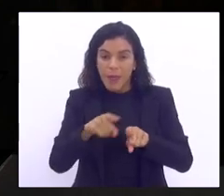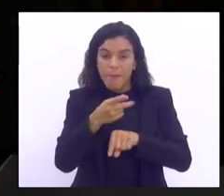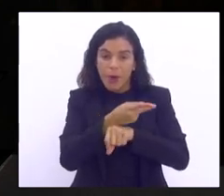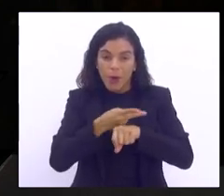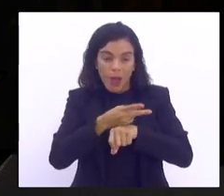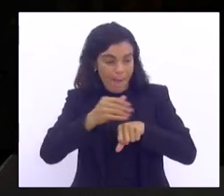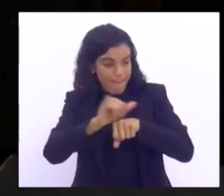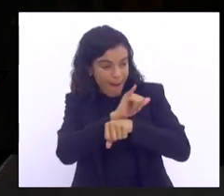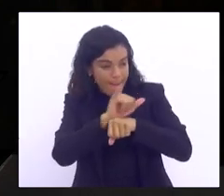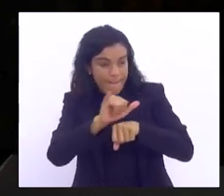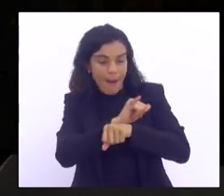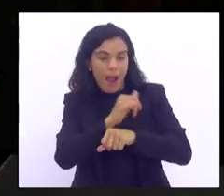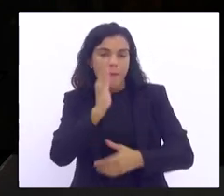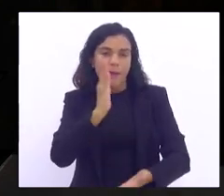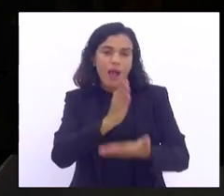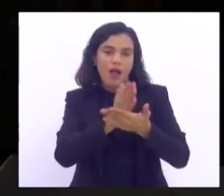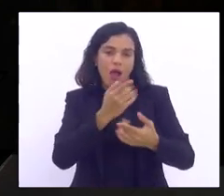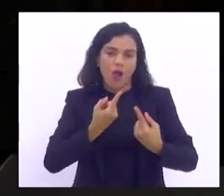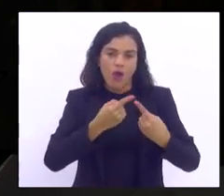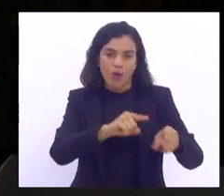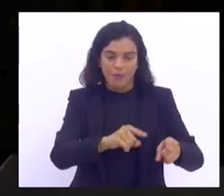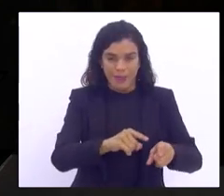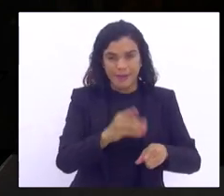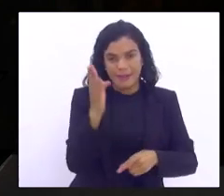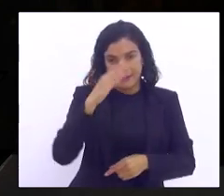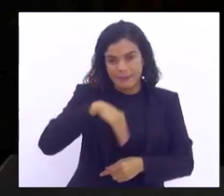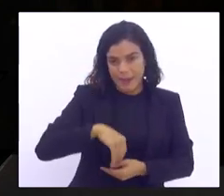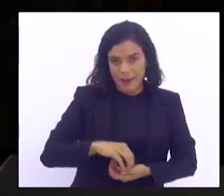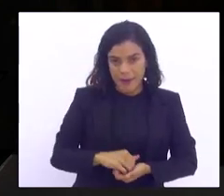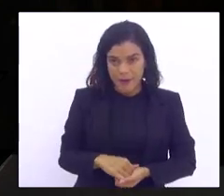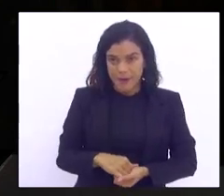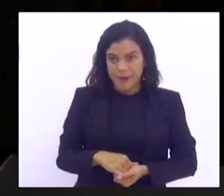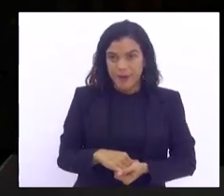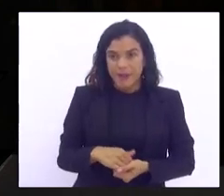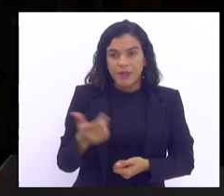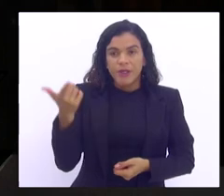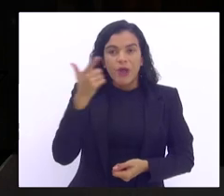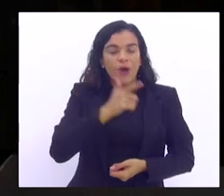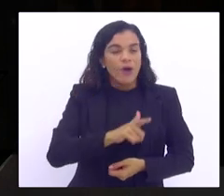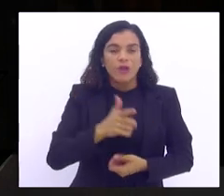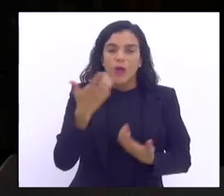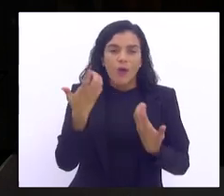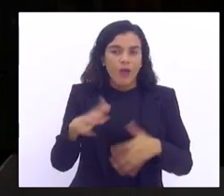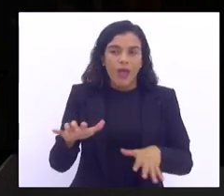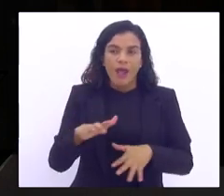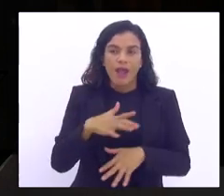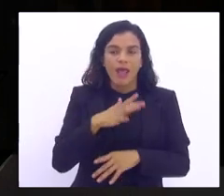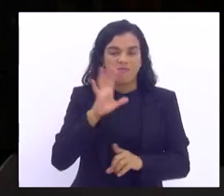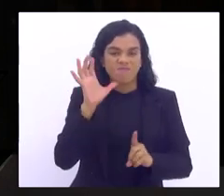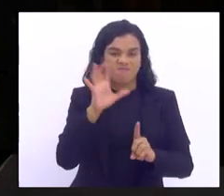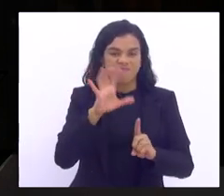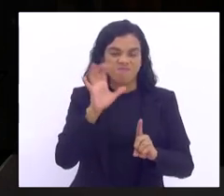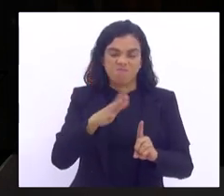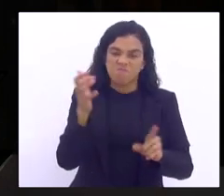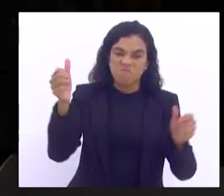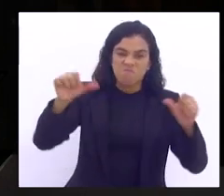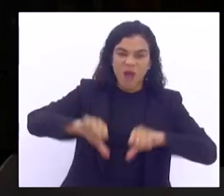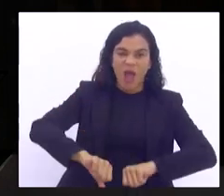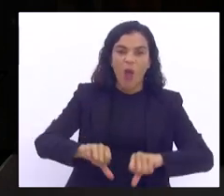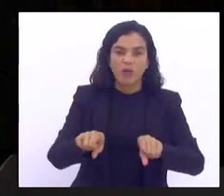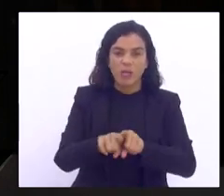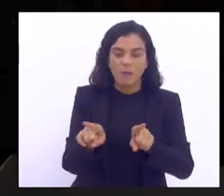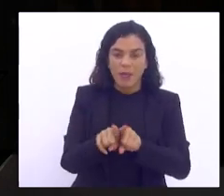combater esse grande mal. Eu tenho certeza que nós não queremos atrair para a nossa nação a maldição e a desgraça e a